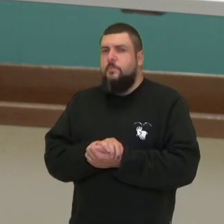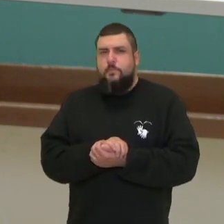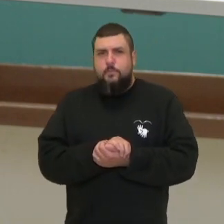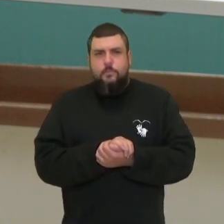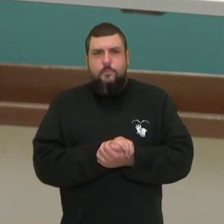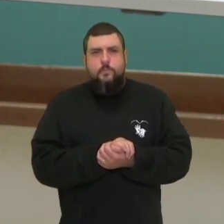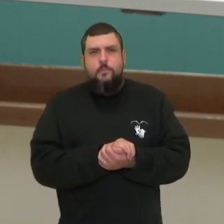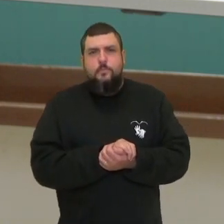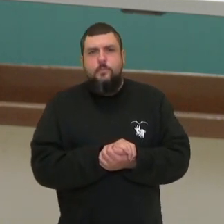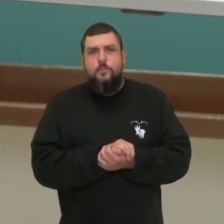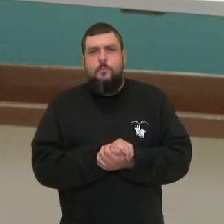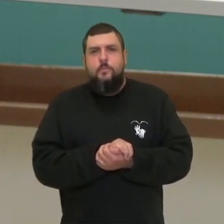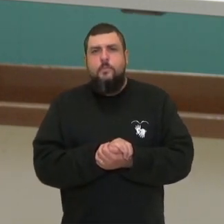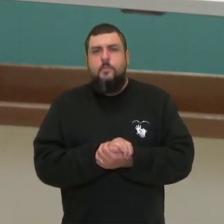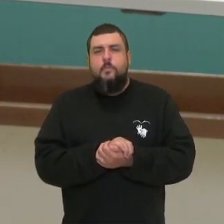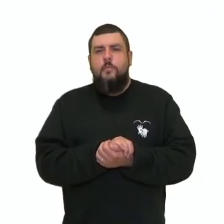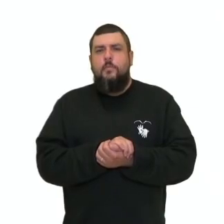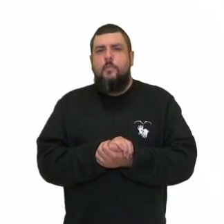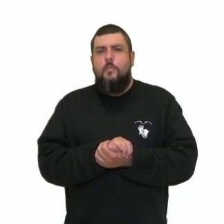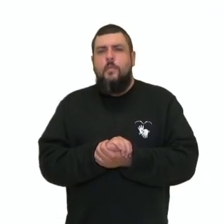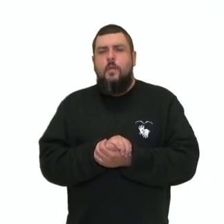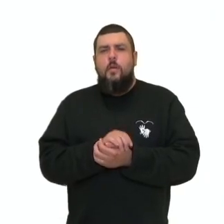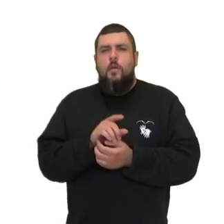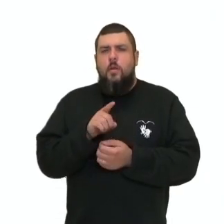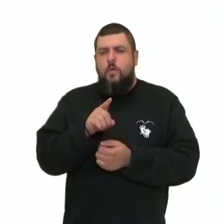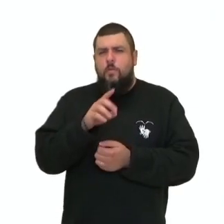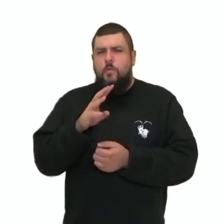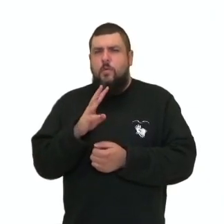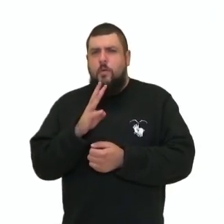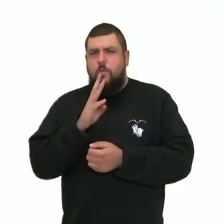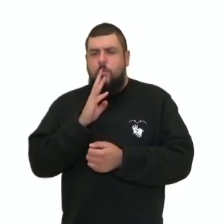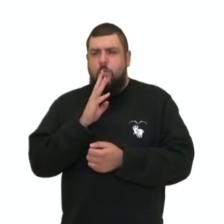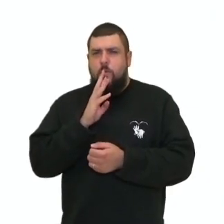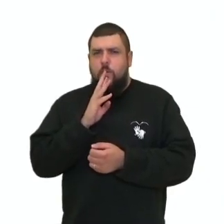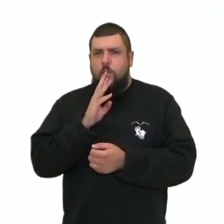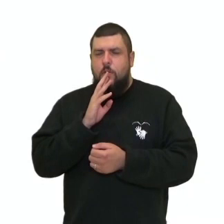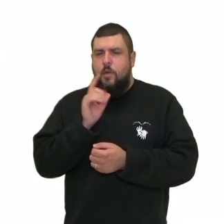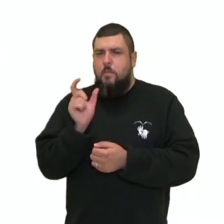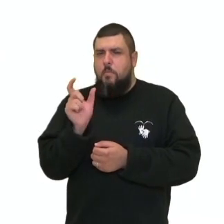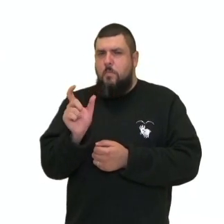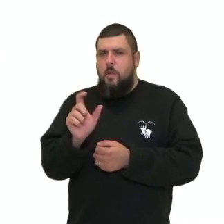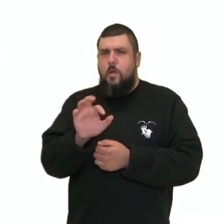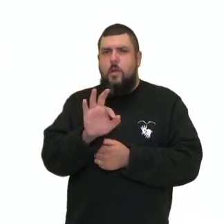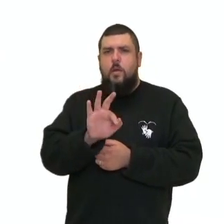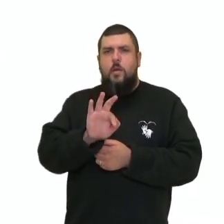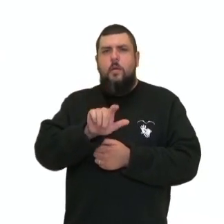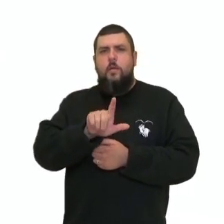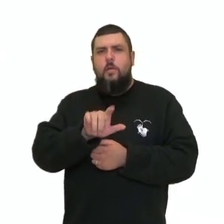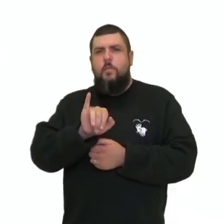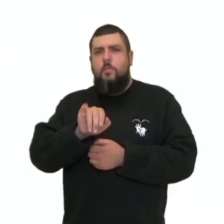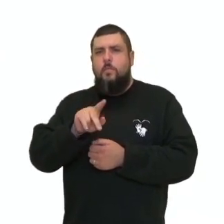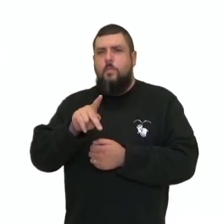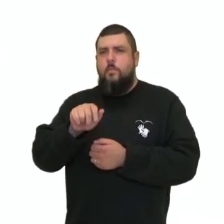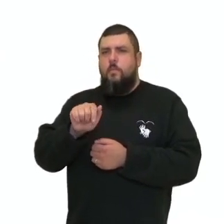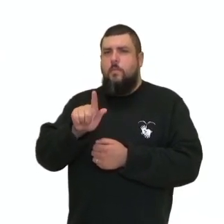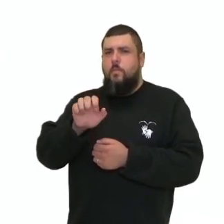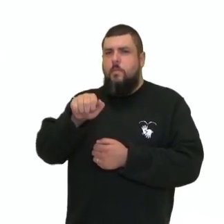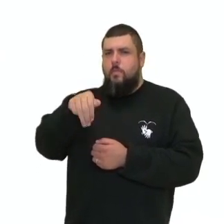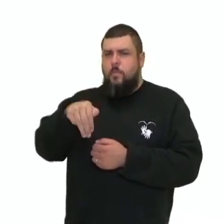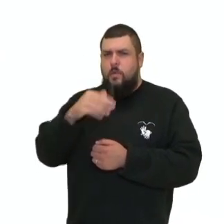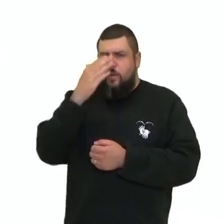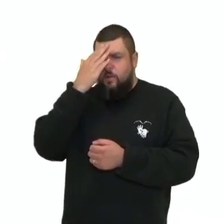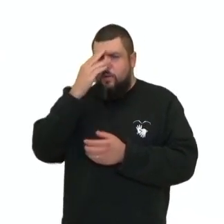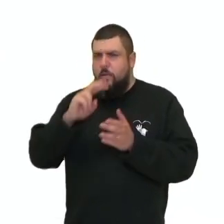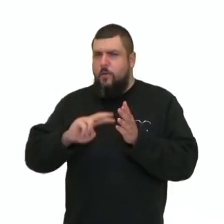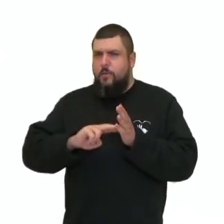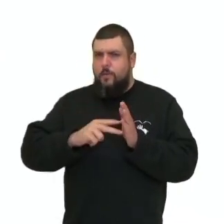aritmética. Você já ouviu falar da palavra flipagem? Sabe o que ela significa?